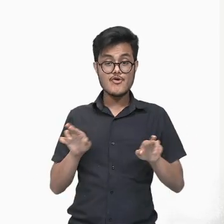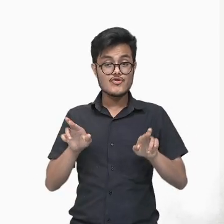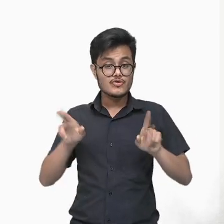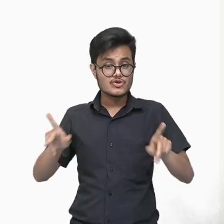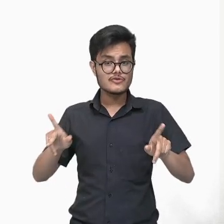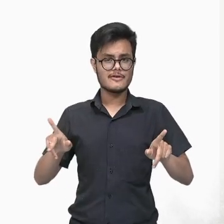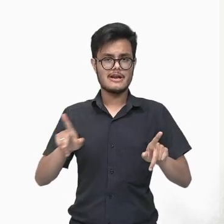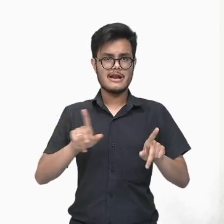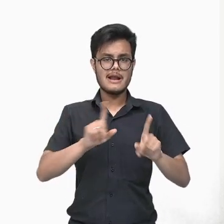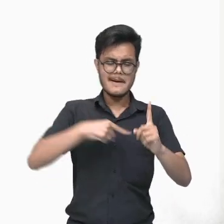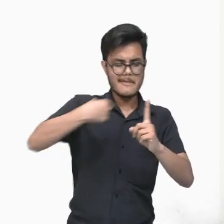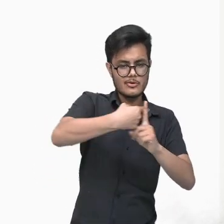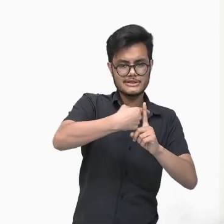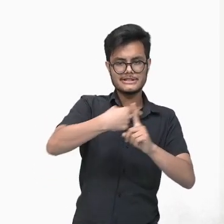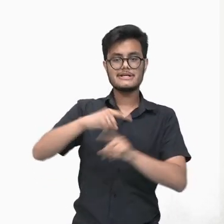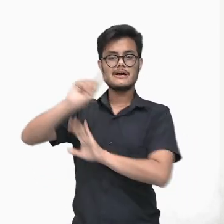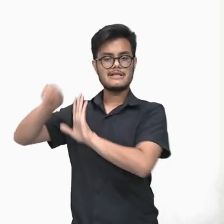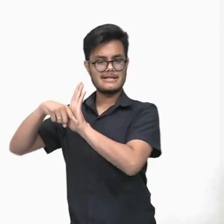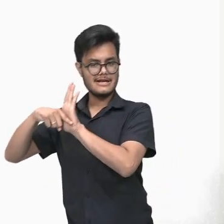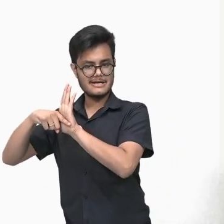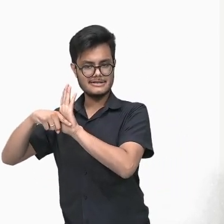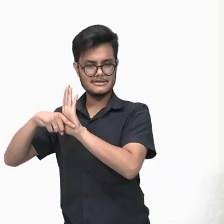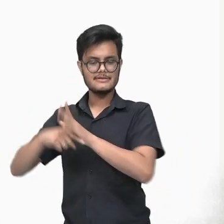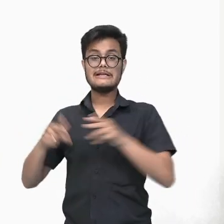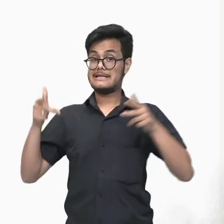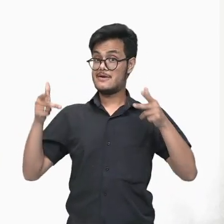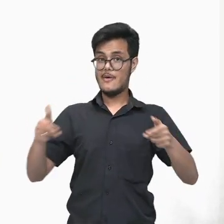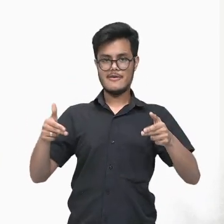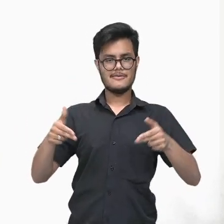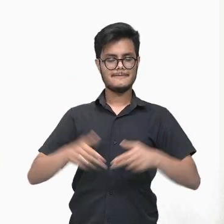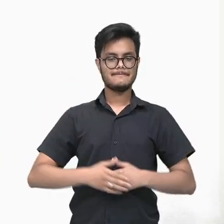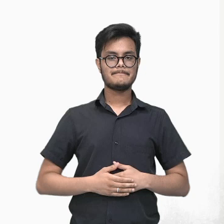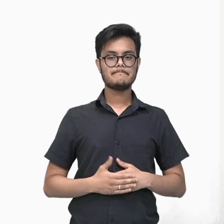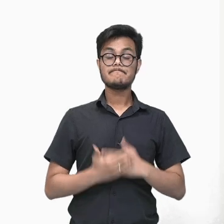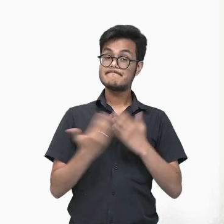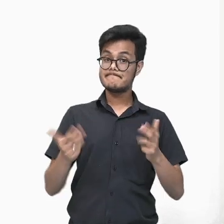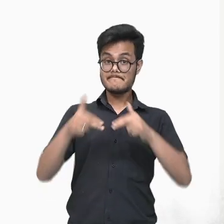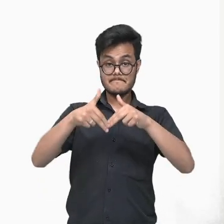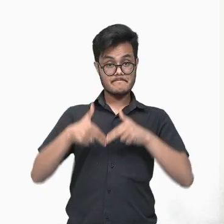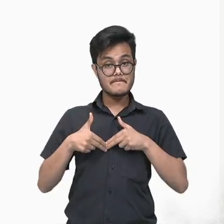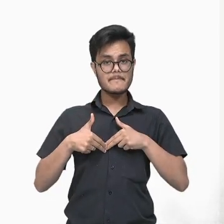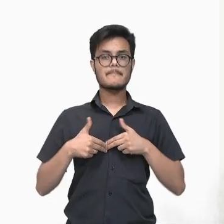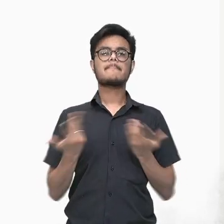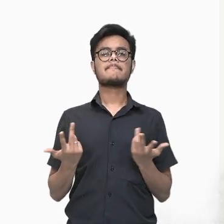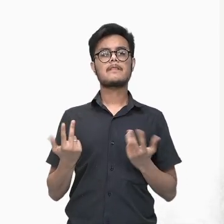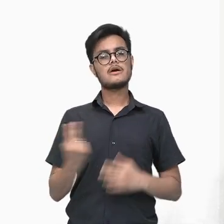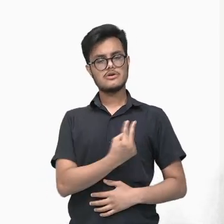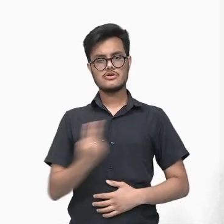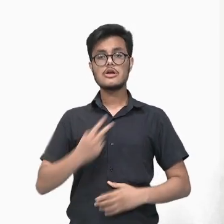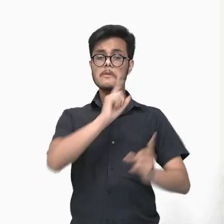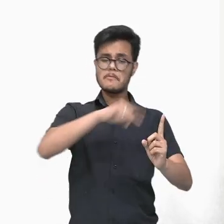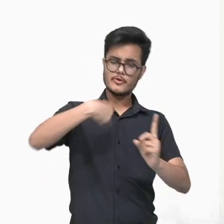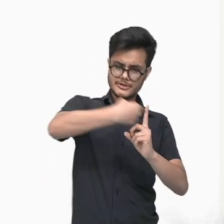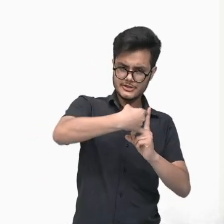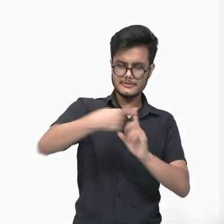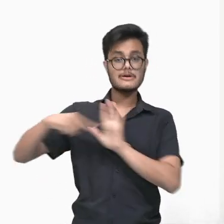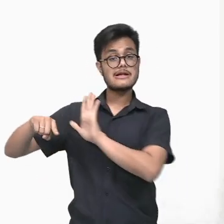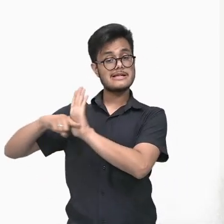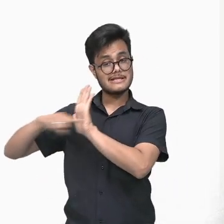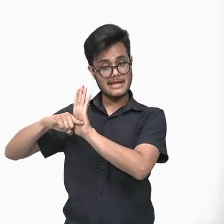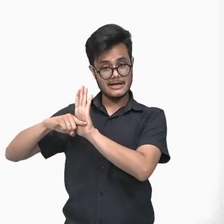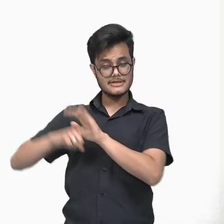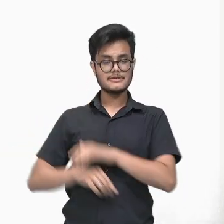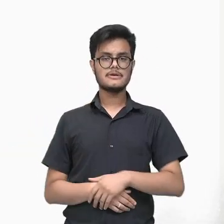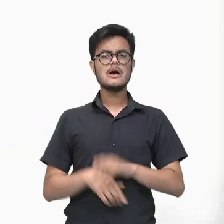sinais opostos e mesmo módulo, ou seja, cargas elétricas de sinais contrários. Antes